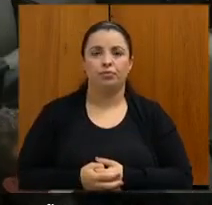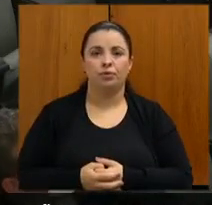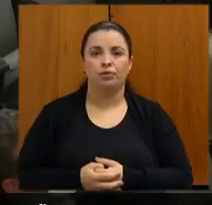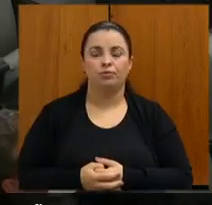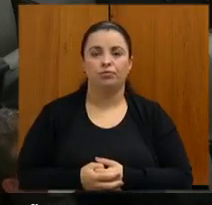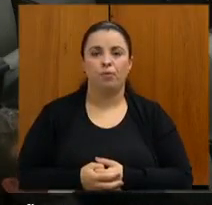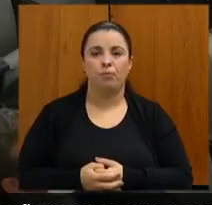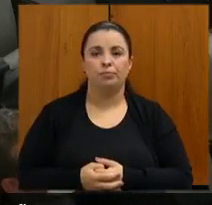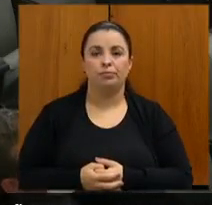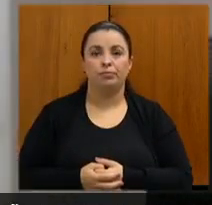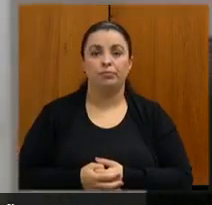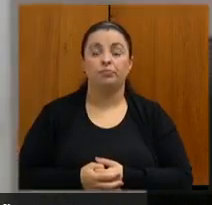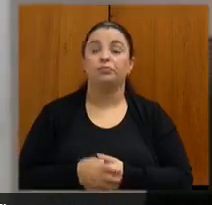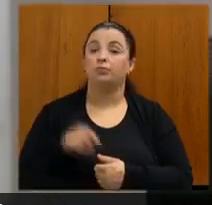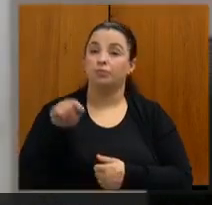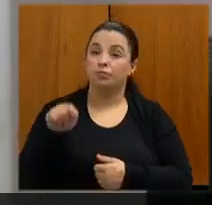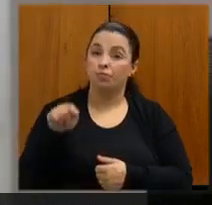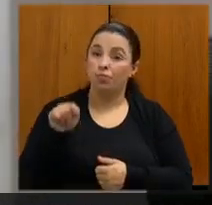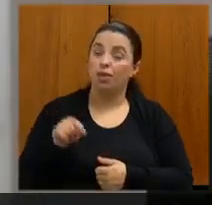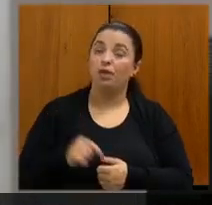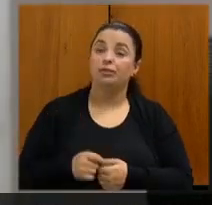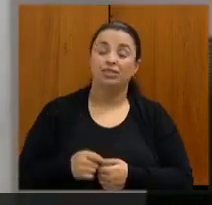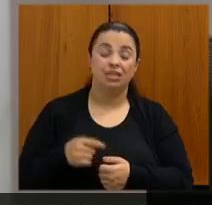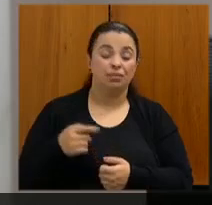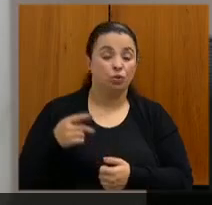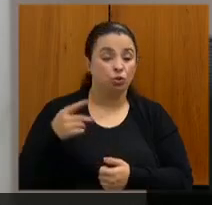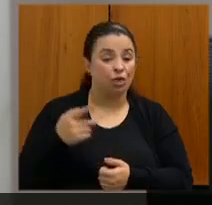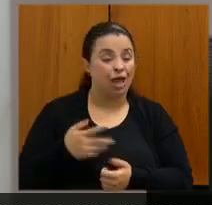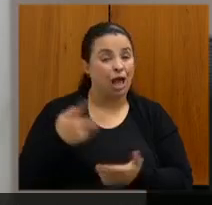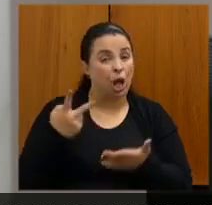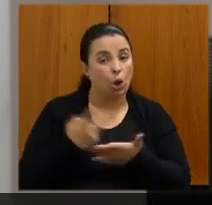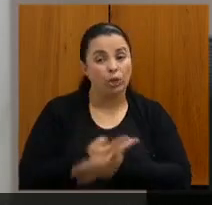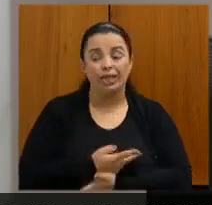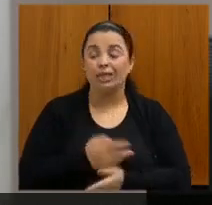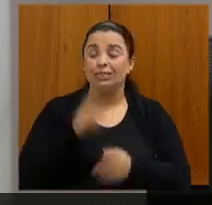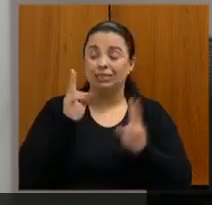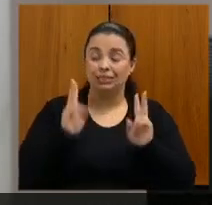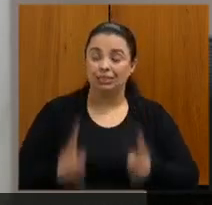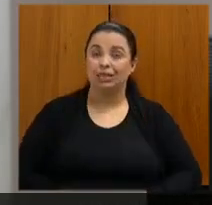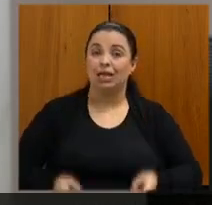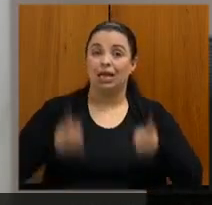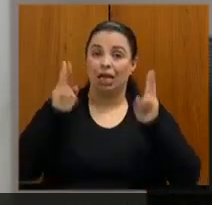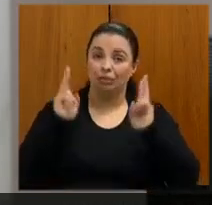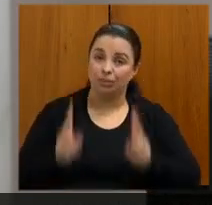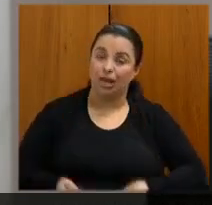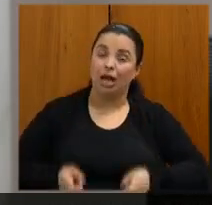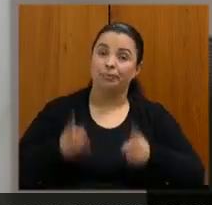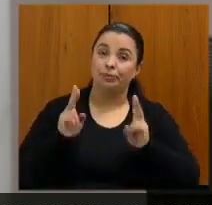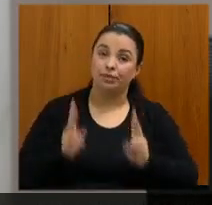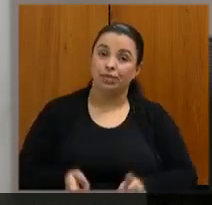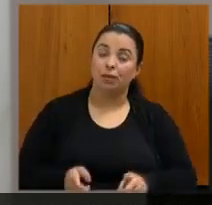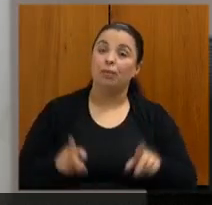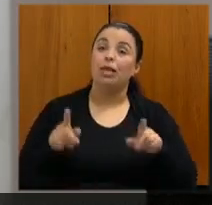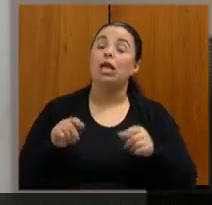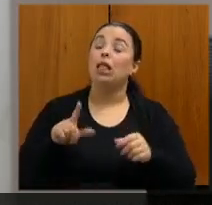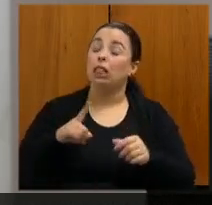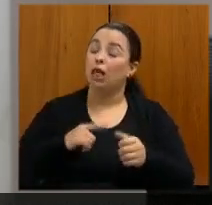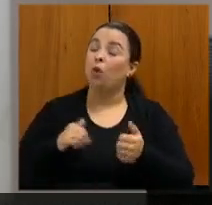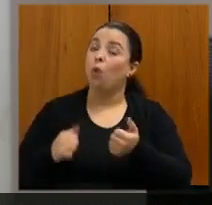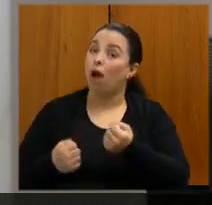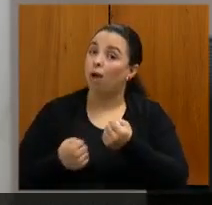E isso tem ocorrido sistematicamente inclusive com participação do Ministério Público Estadual